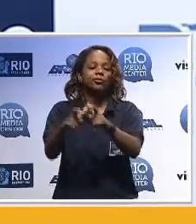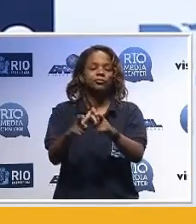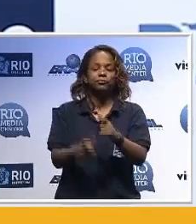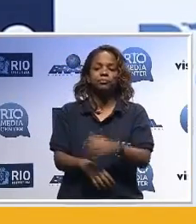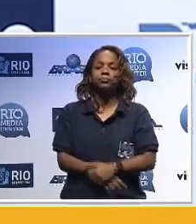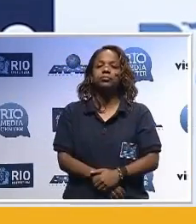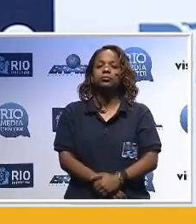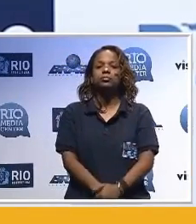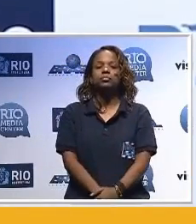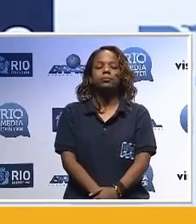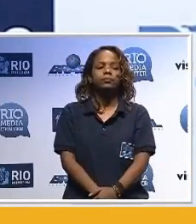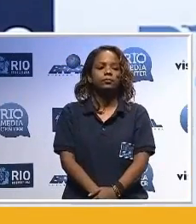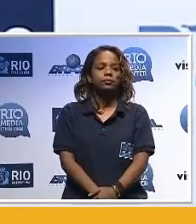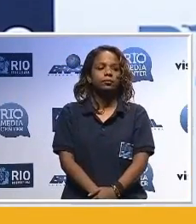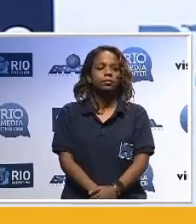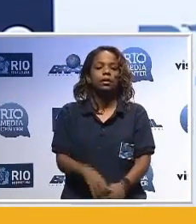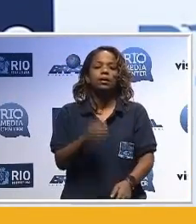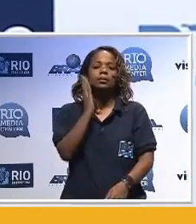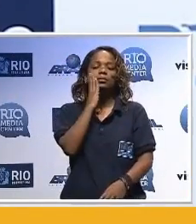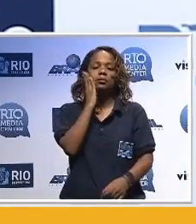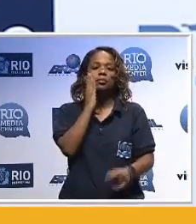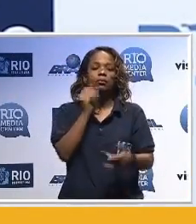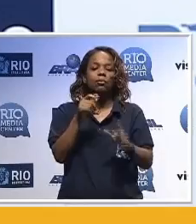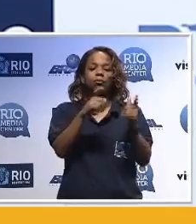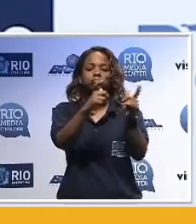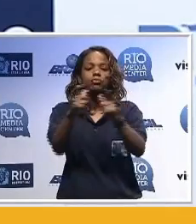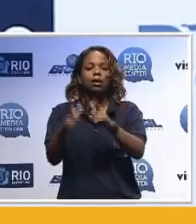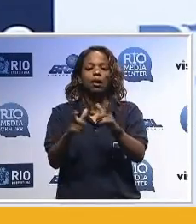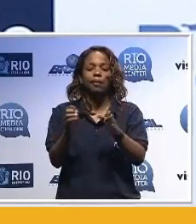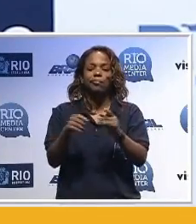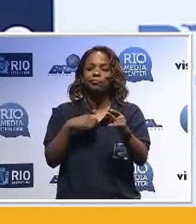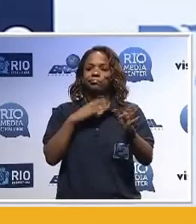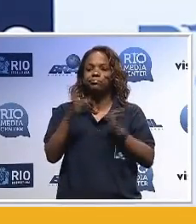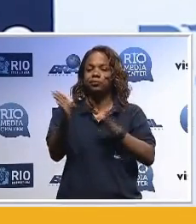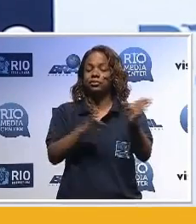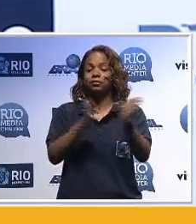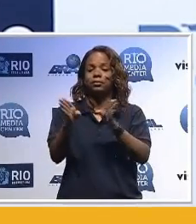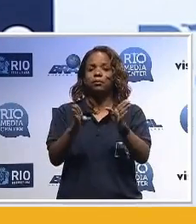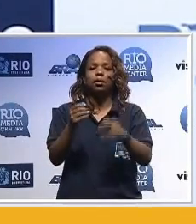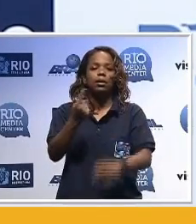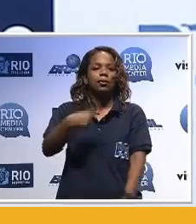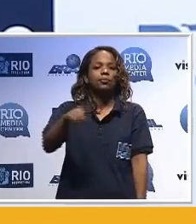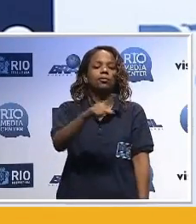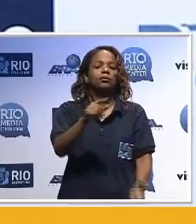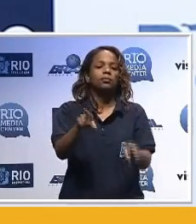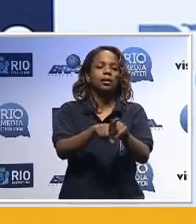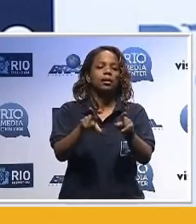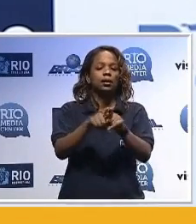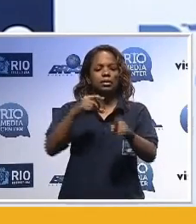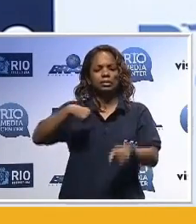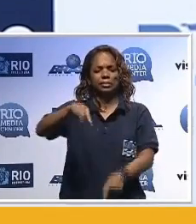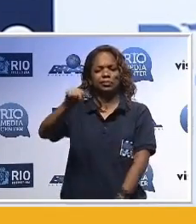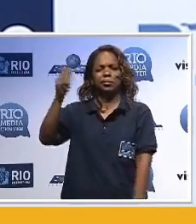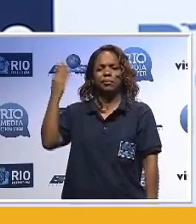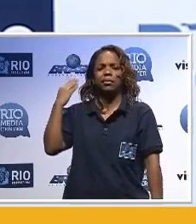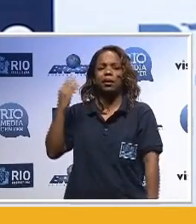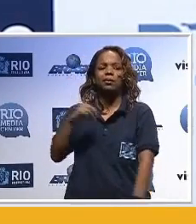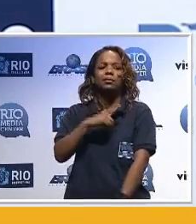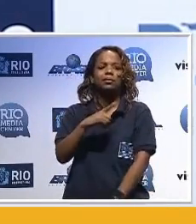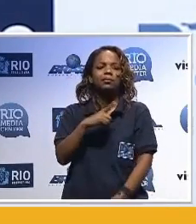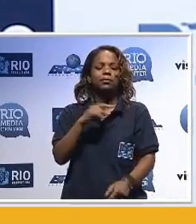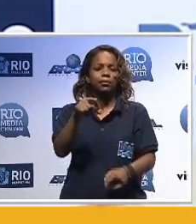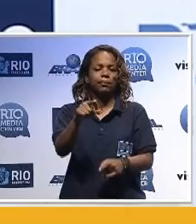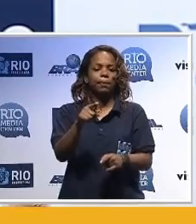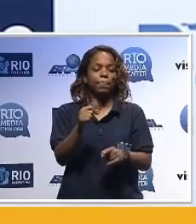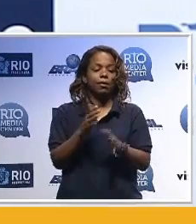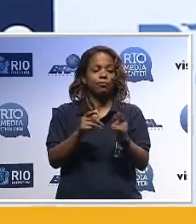Eles podem buscar os empreendimentos, os meios de hospedagem mais acessíveis. Nós lançamos a semana passada, e aí a gente entra no